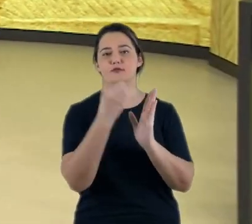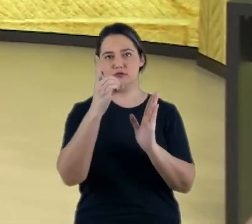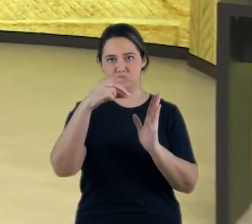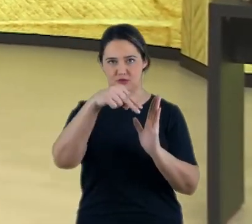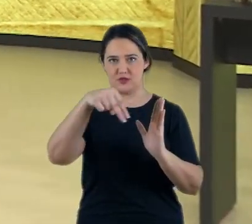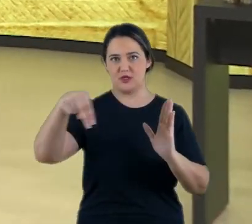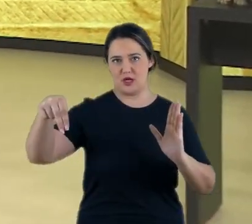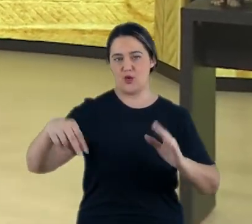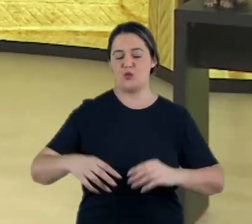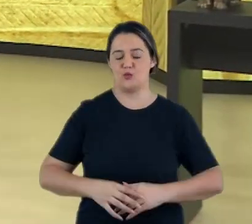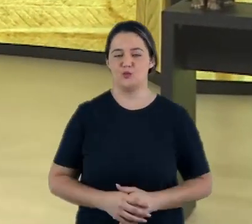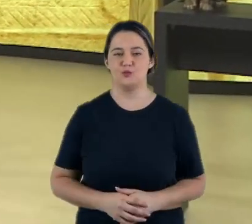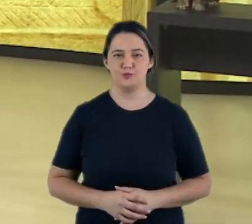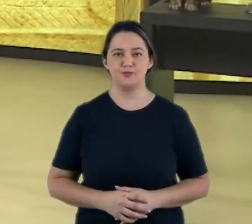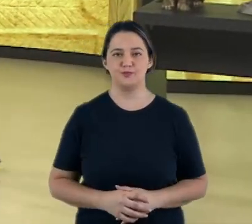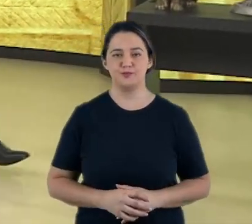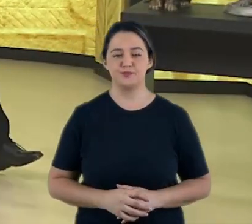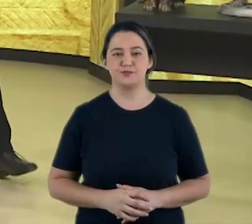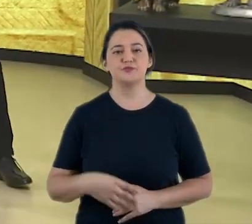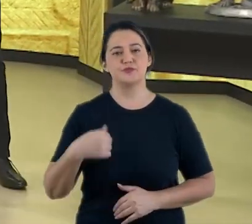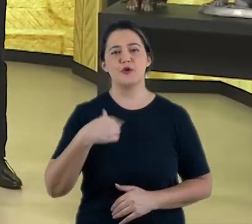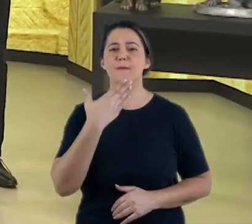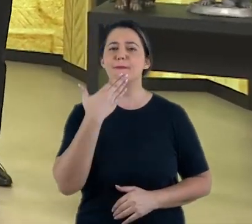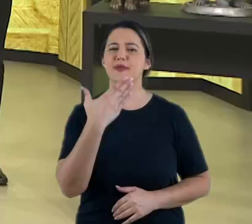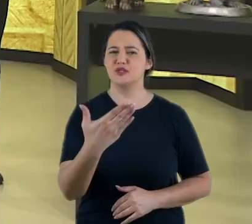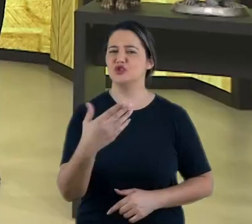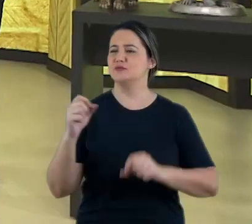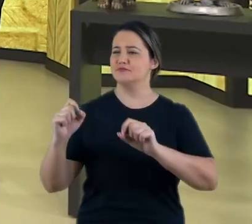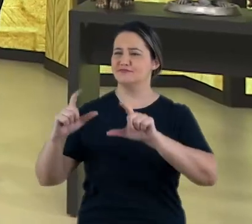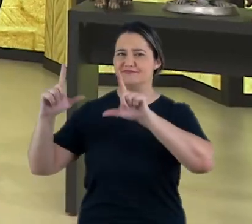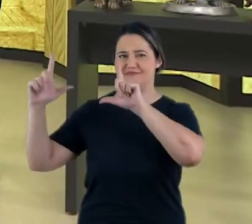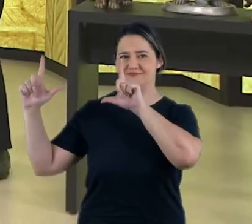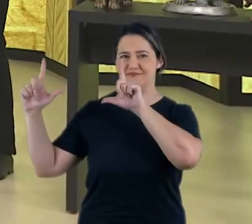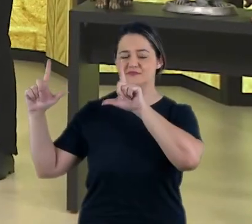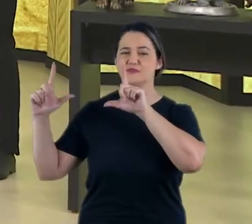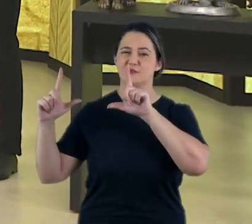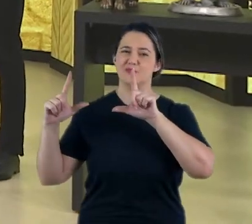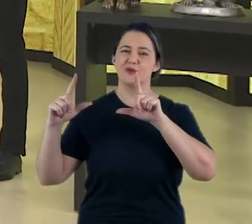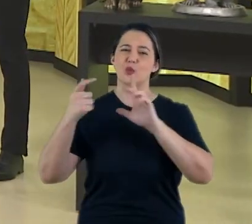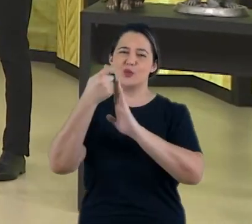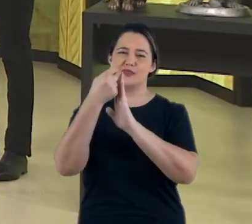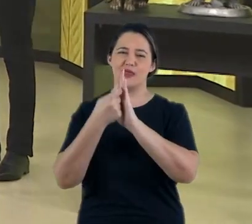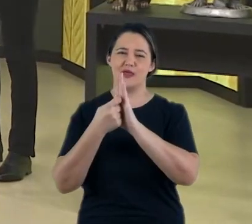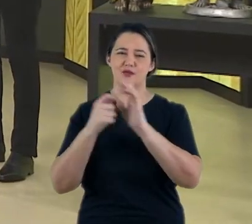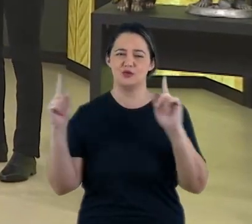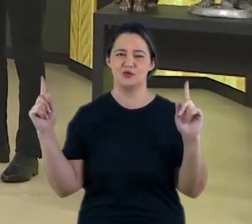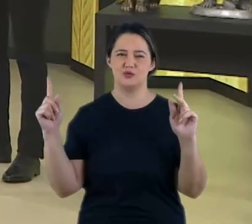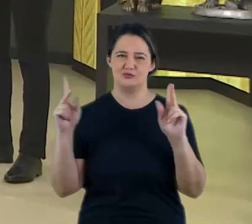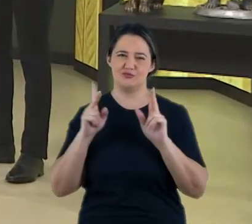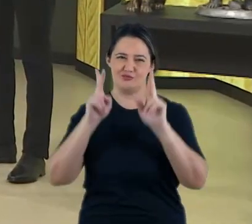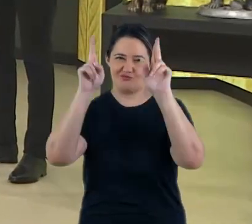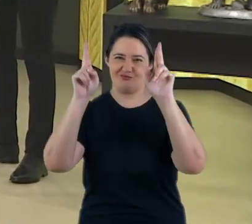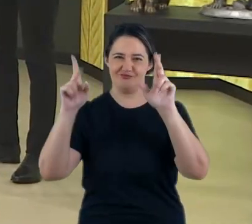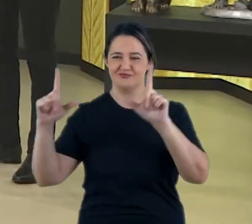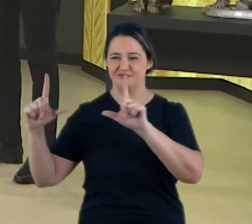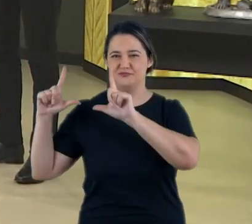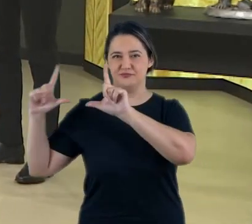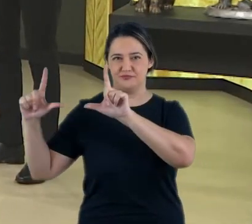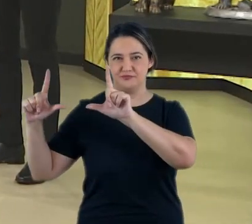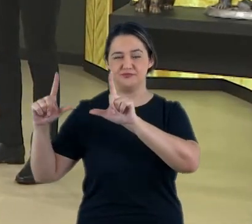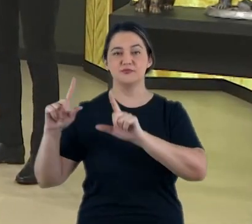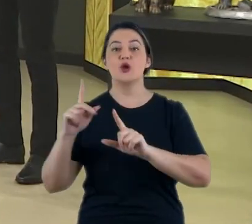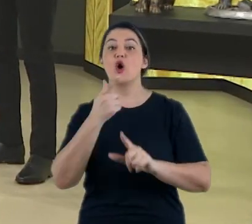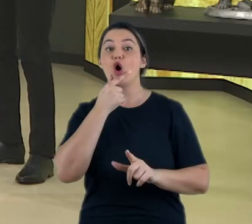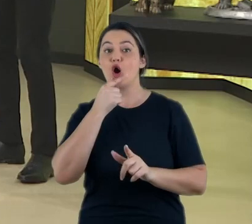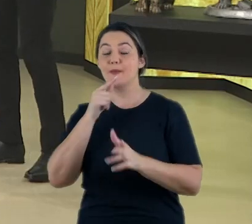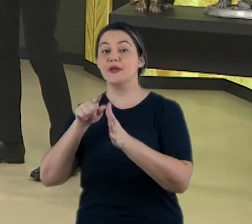com uma fonte primária, eu vou pedir para colocar aqui no telão um trecho do comentário de Hipólito para você,